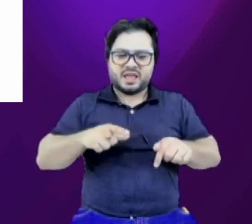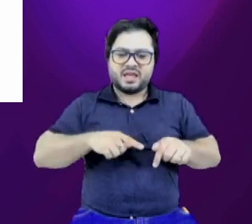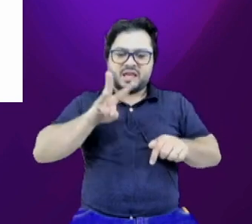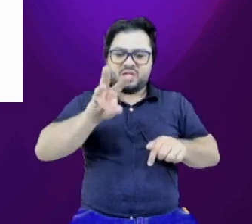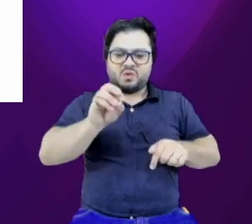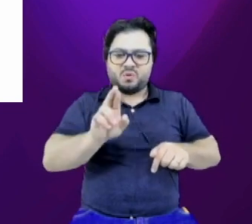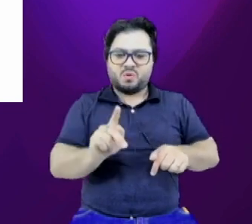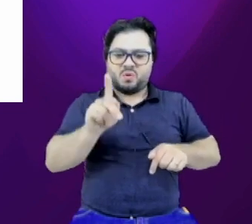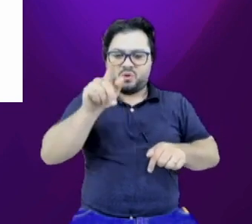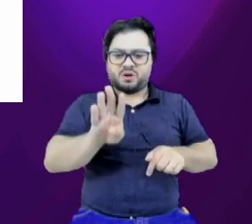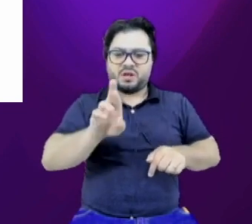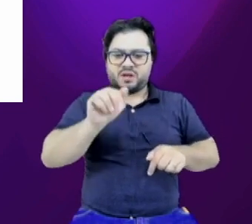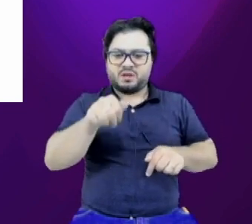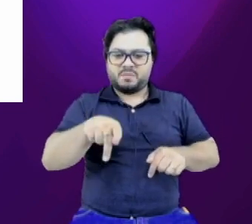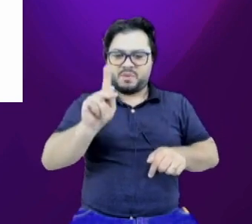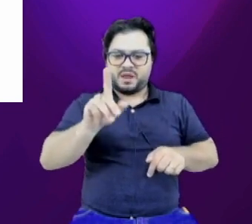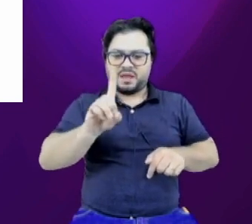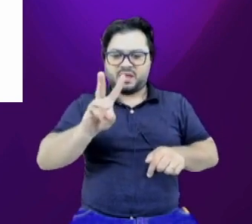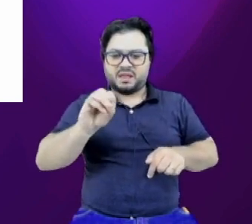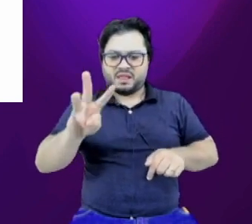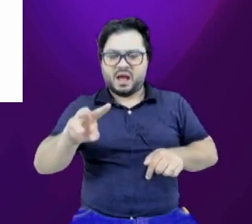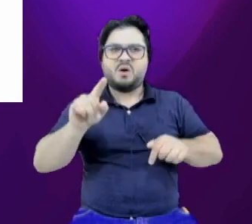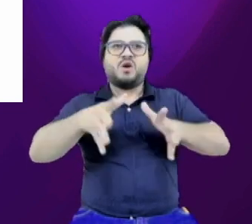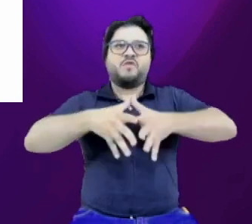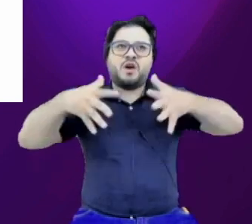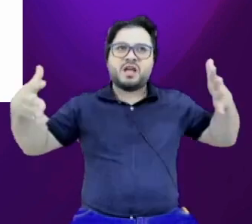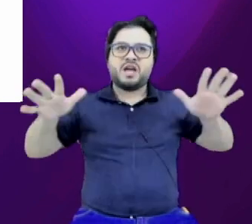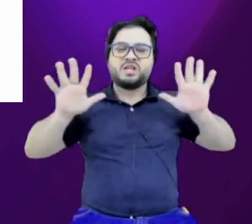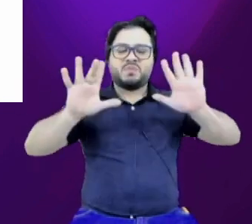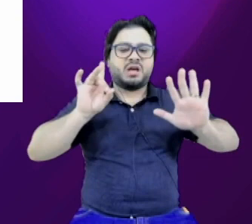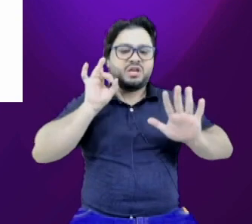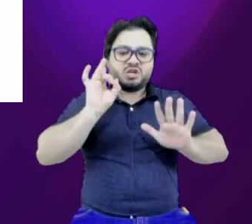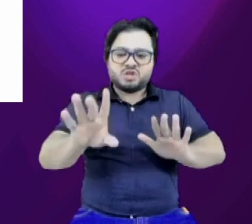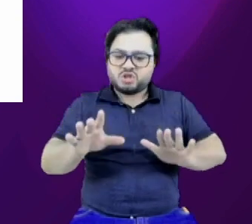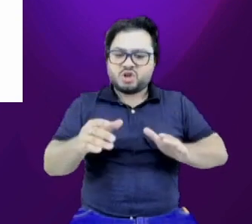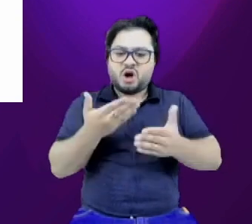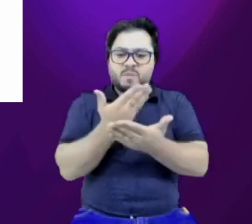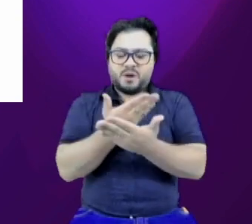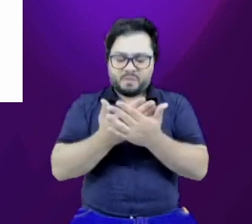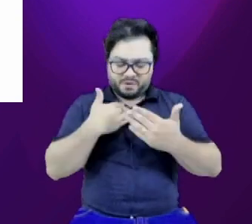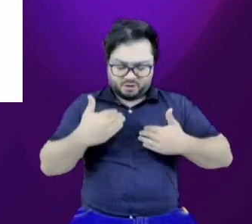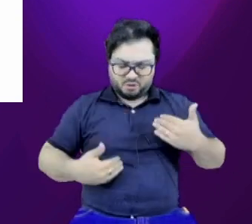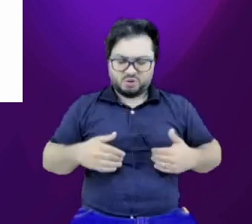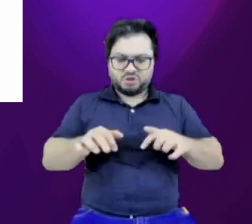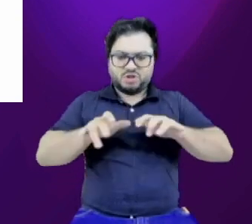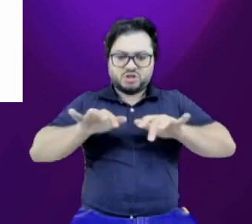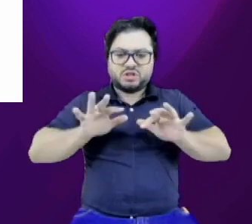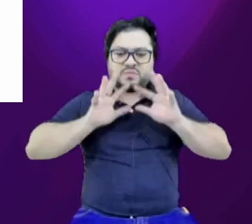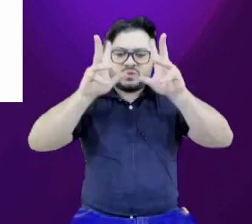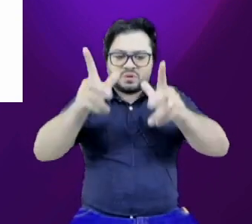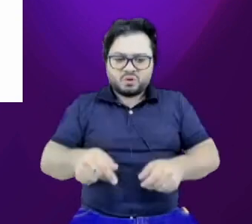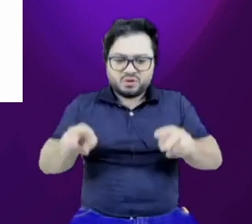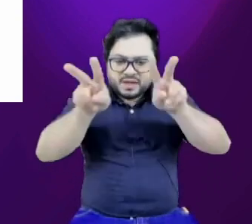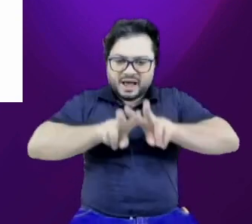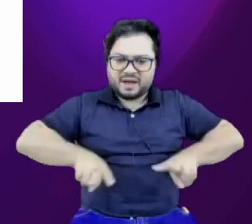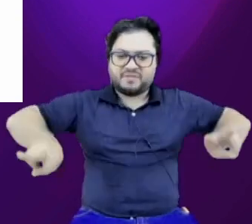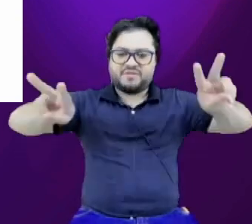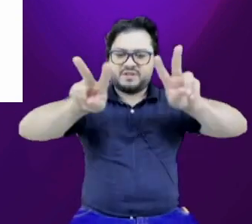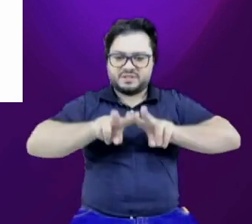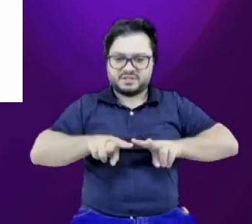Breakdown Structure, que foi grande, isso aqui só para patologia digital, toda a visão que foi feita e